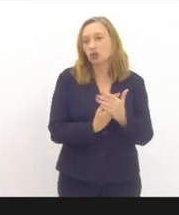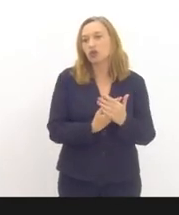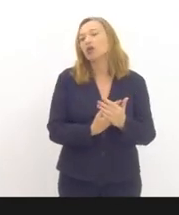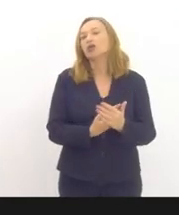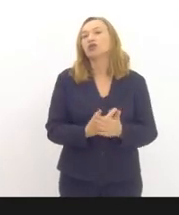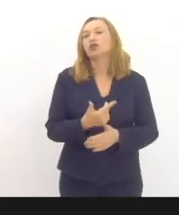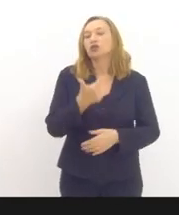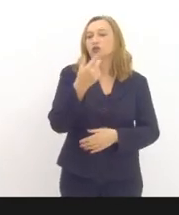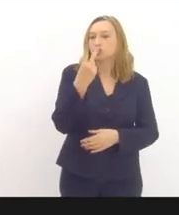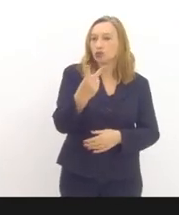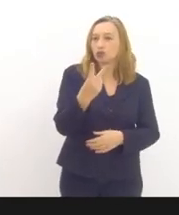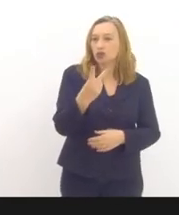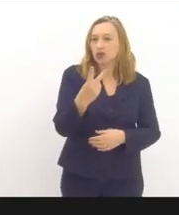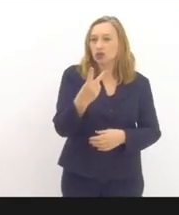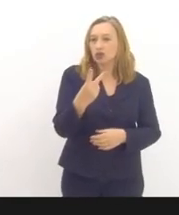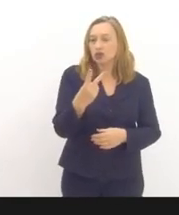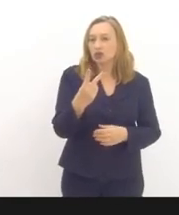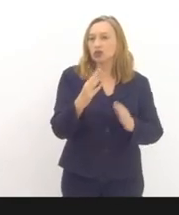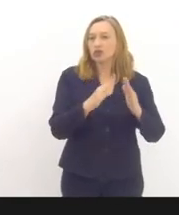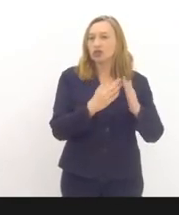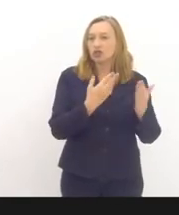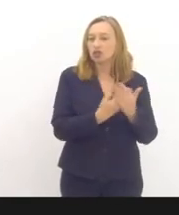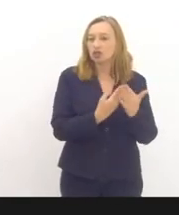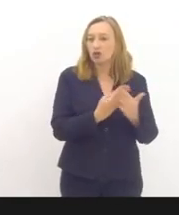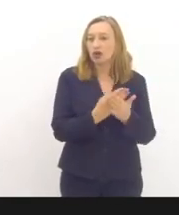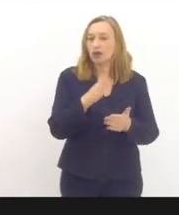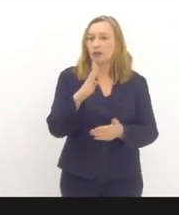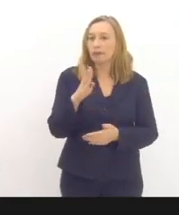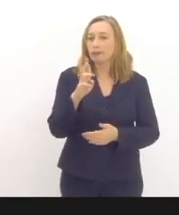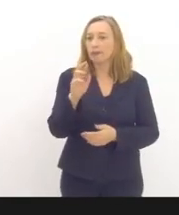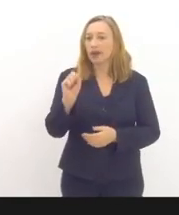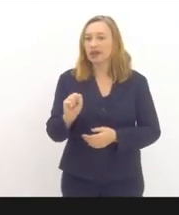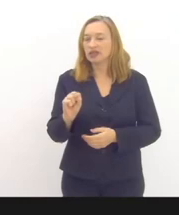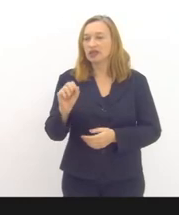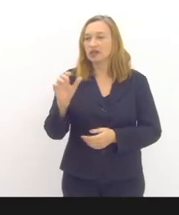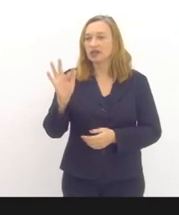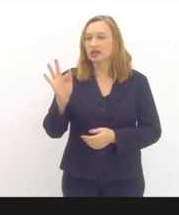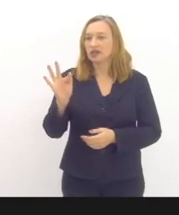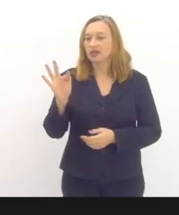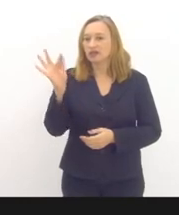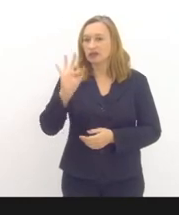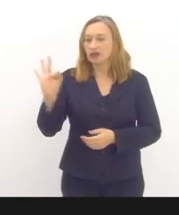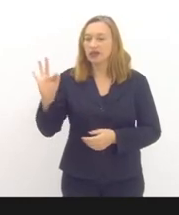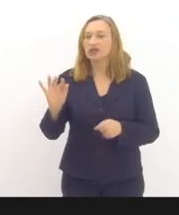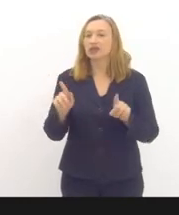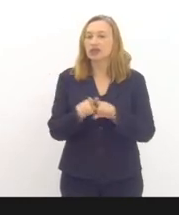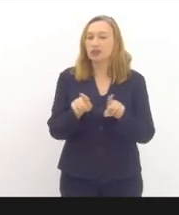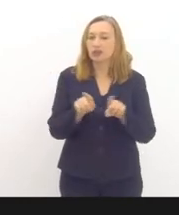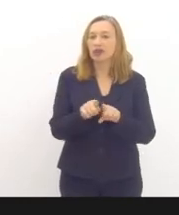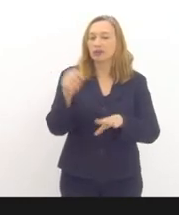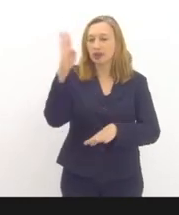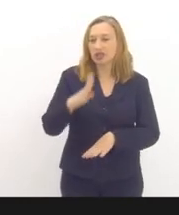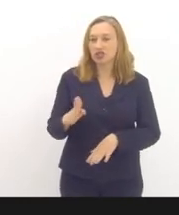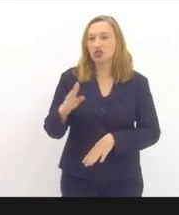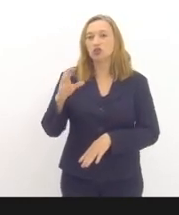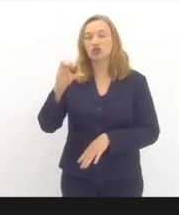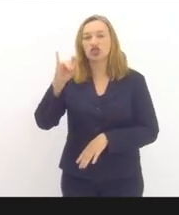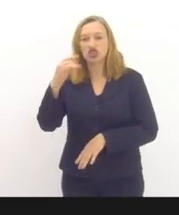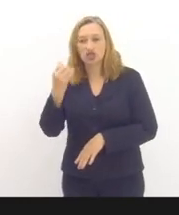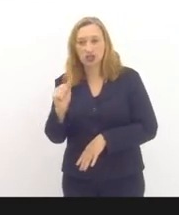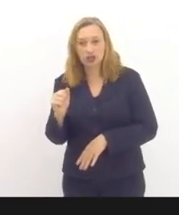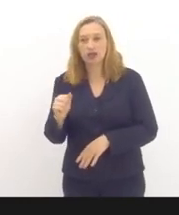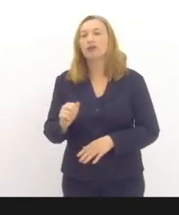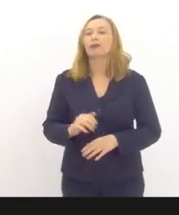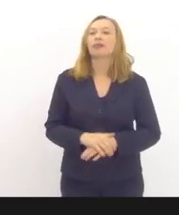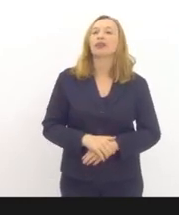duas unidades que têm com Brasil-França e duas Brasil-China, tá? E para